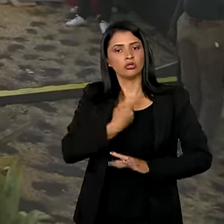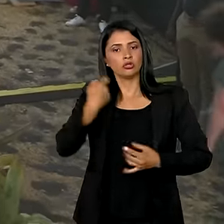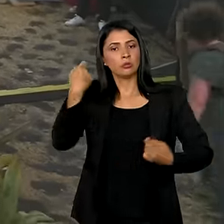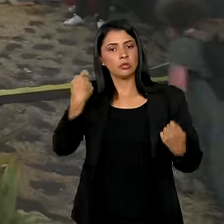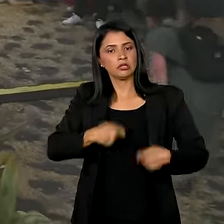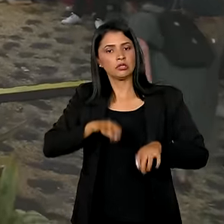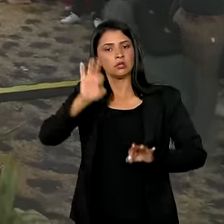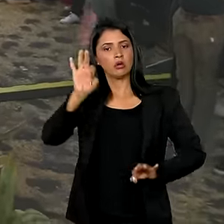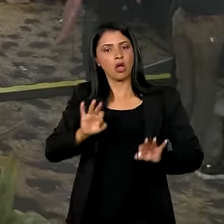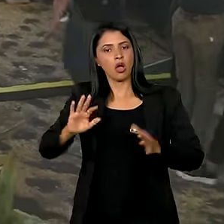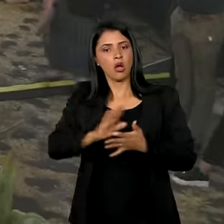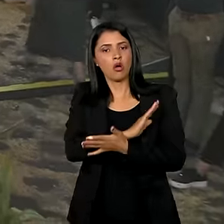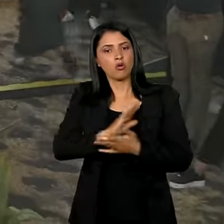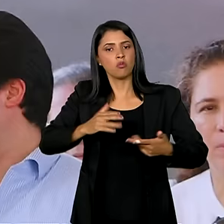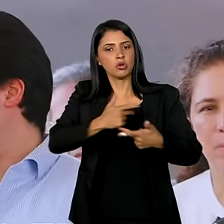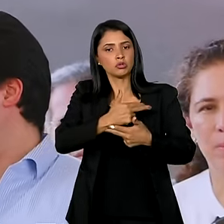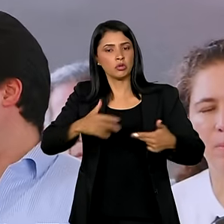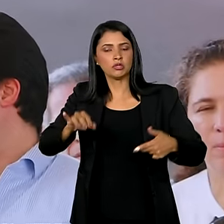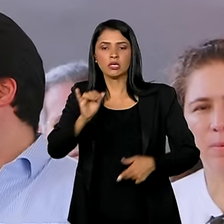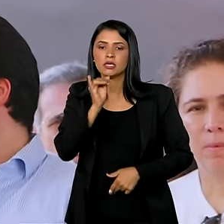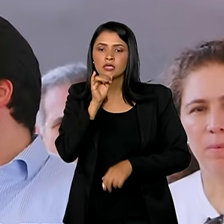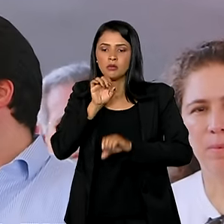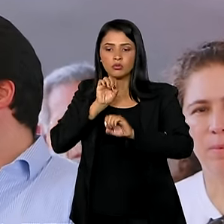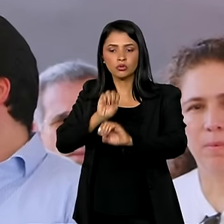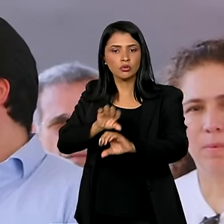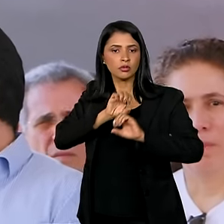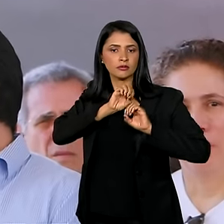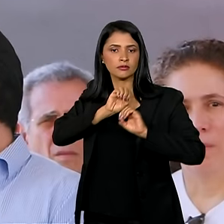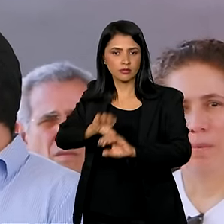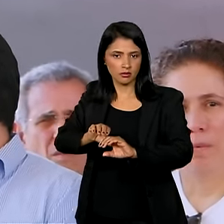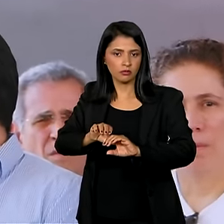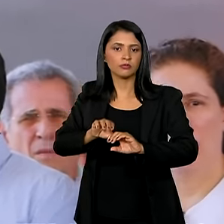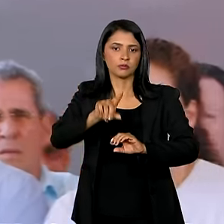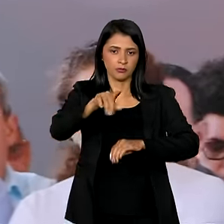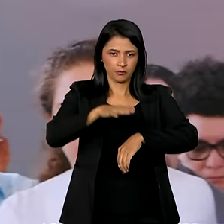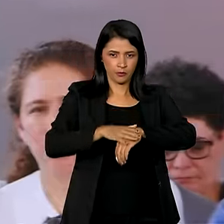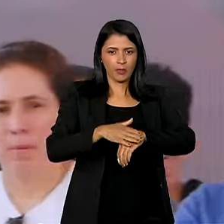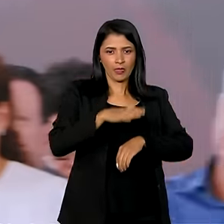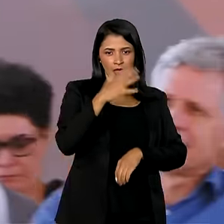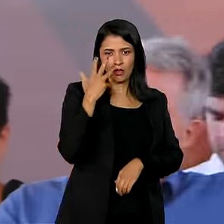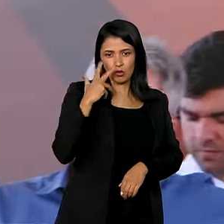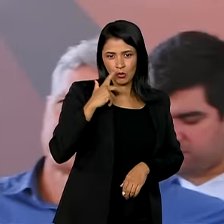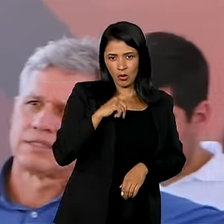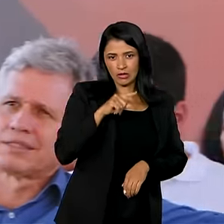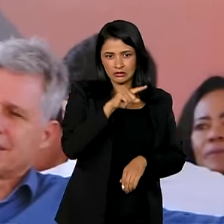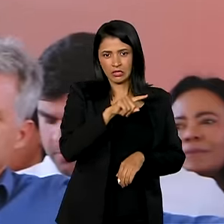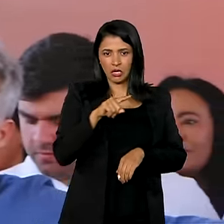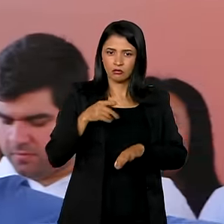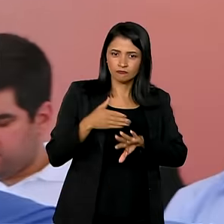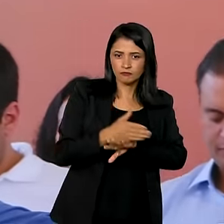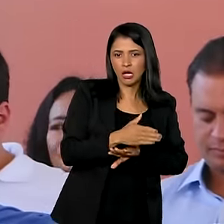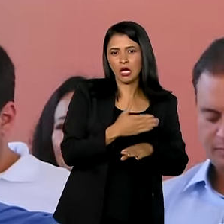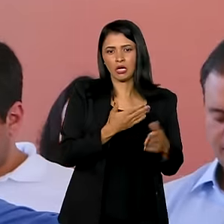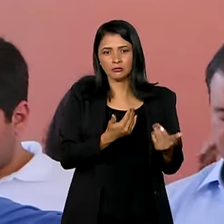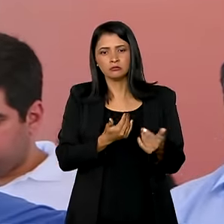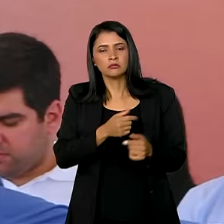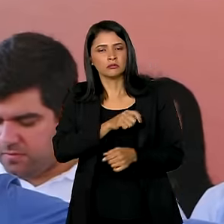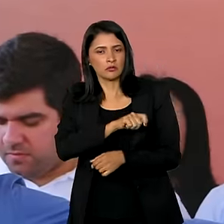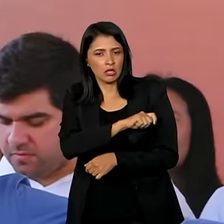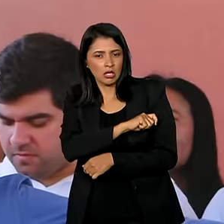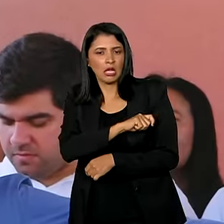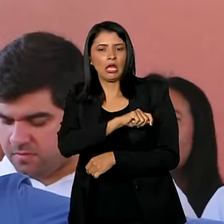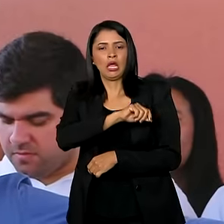coisas. Educação, por exemplo. Educação. Quando as crianças se formam no ensino fundamental, não